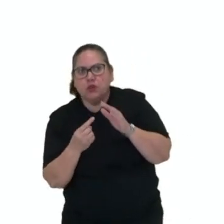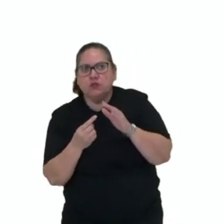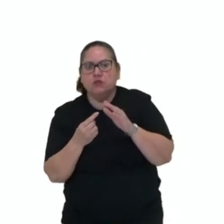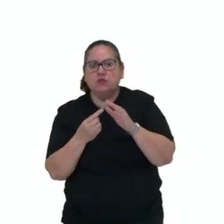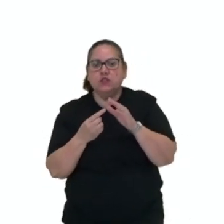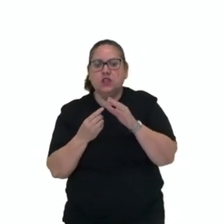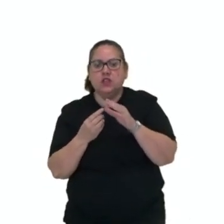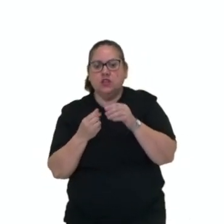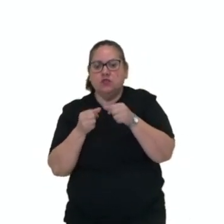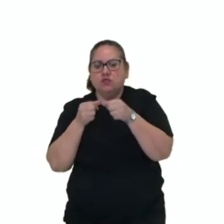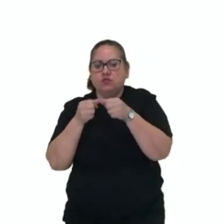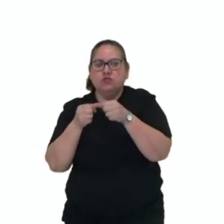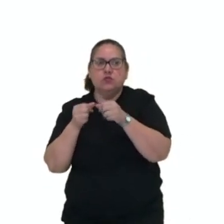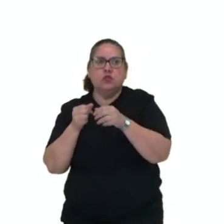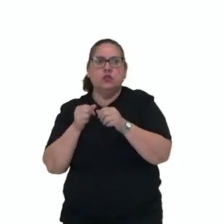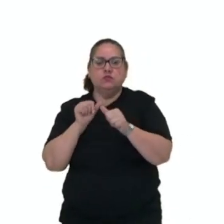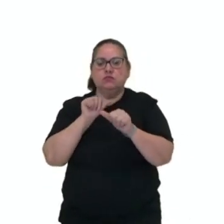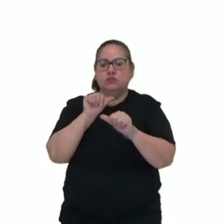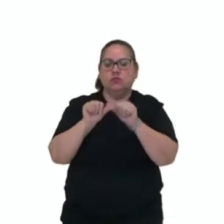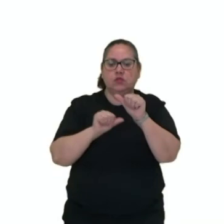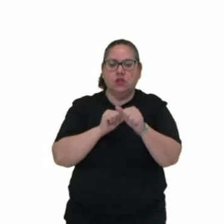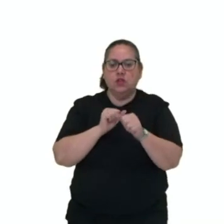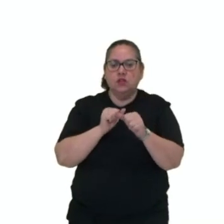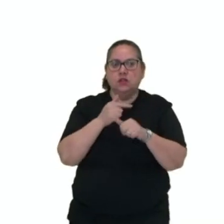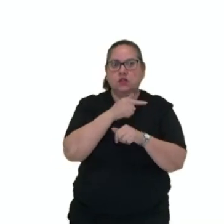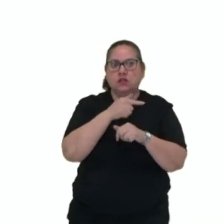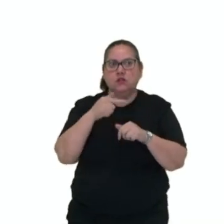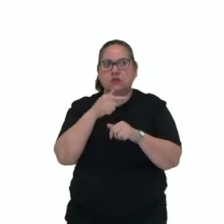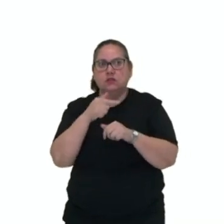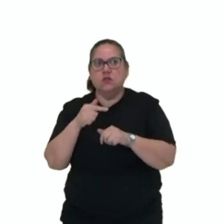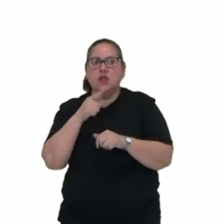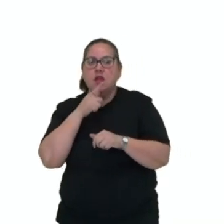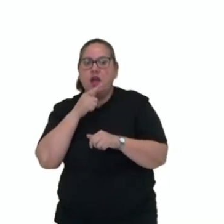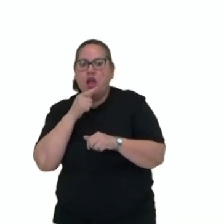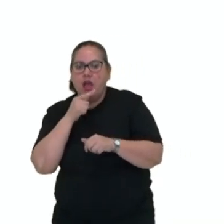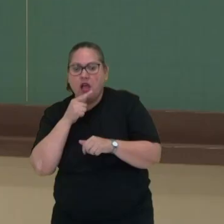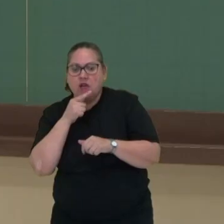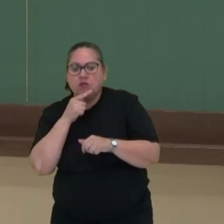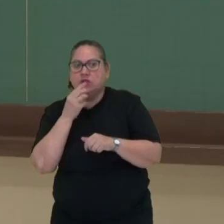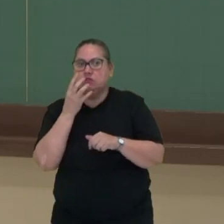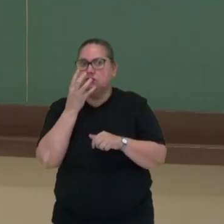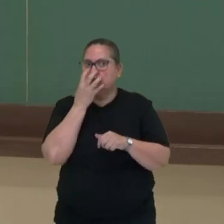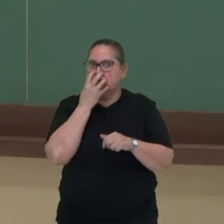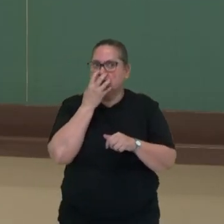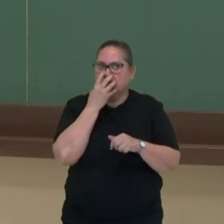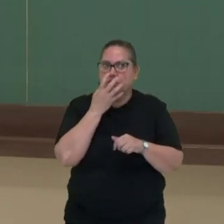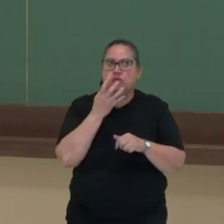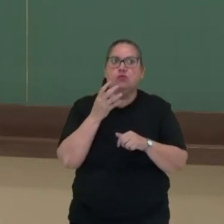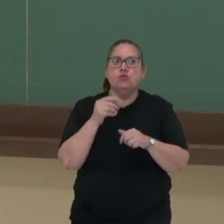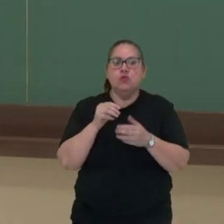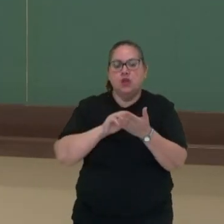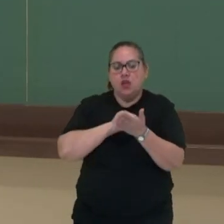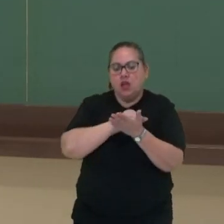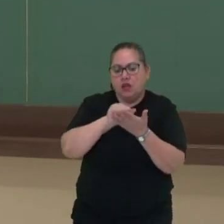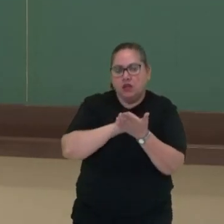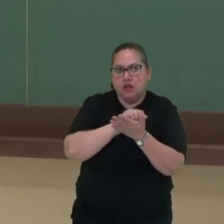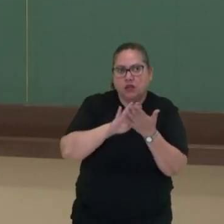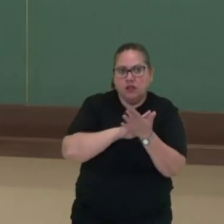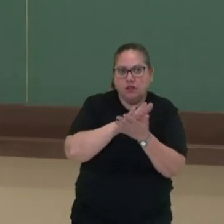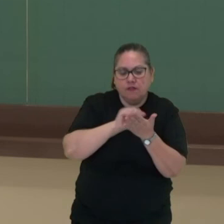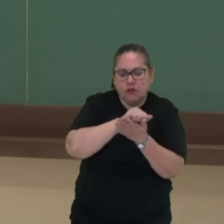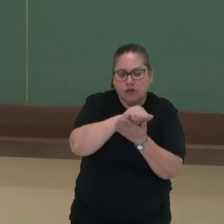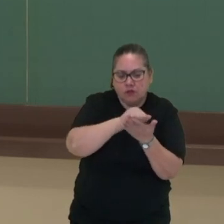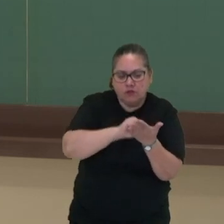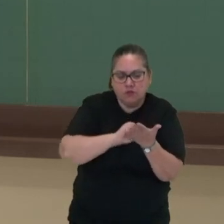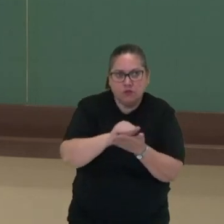fique acumulado. Trocar semanalmente a água dos bebedouros dos animais, lavando-os com uma